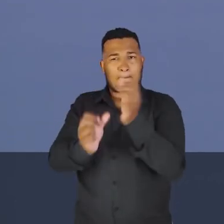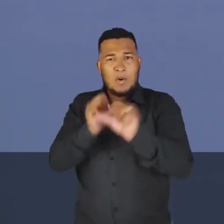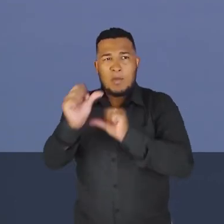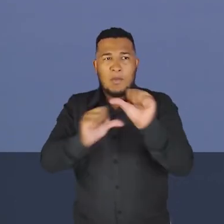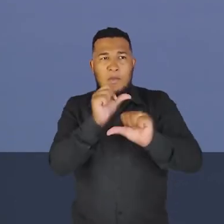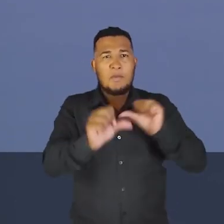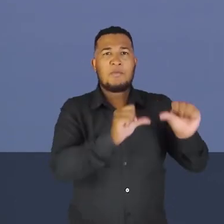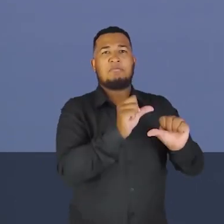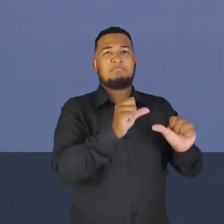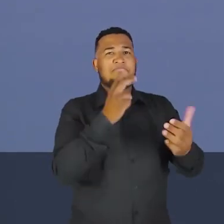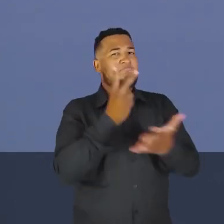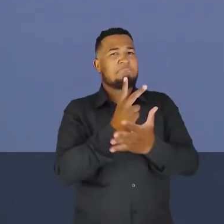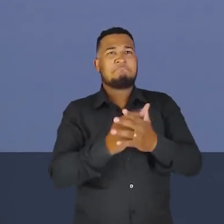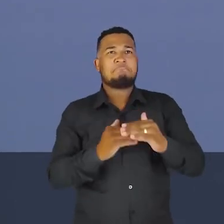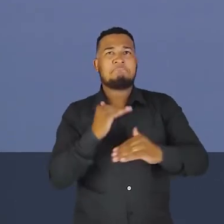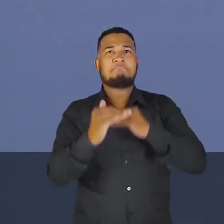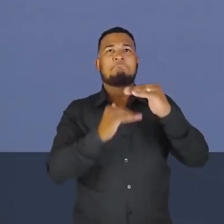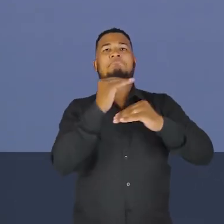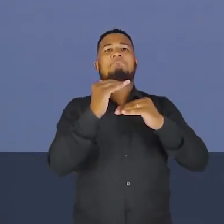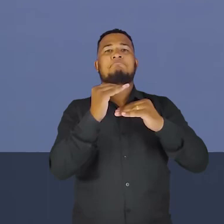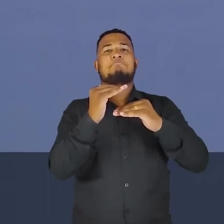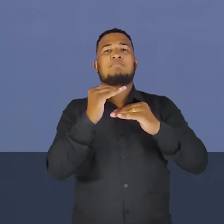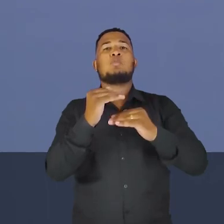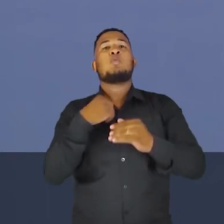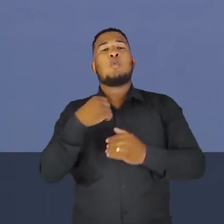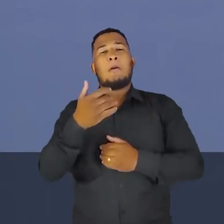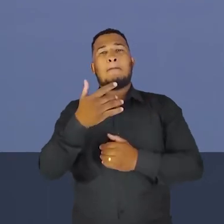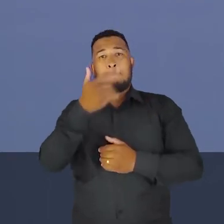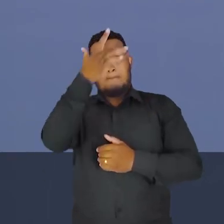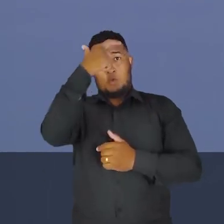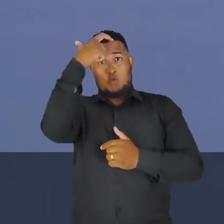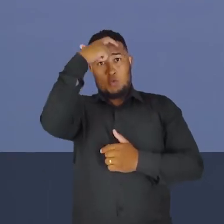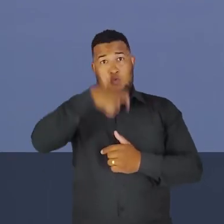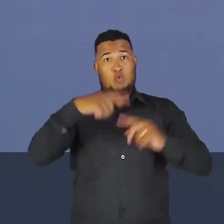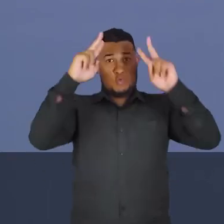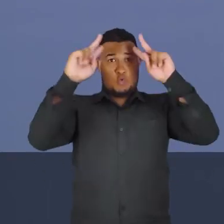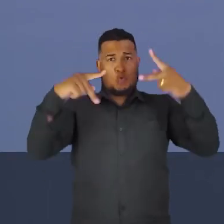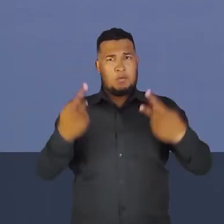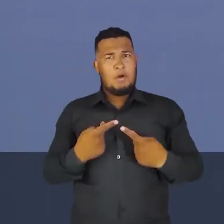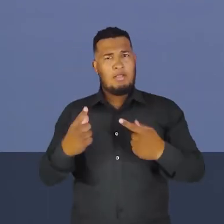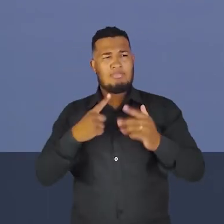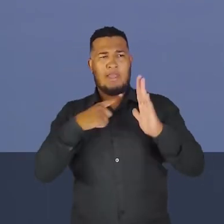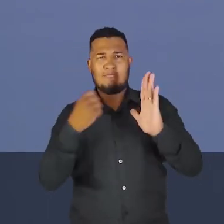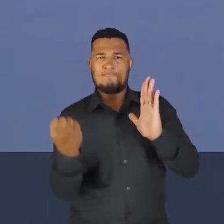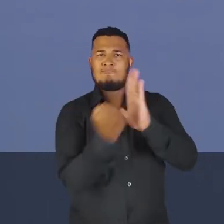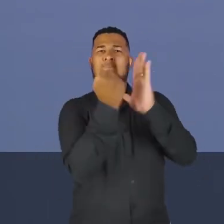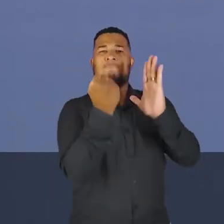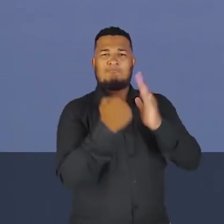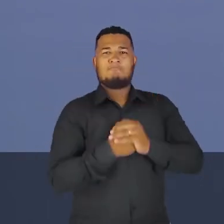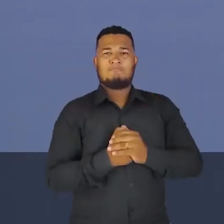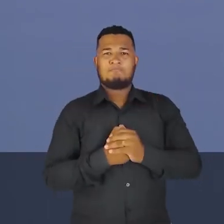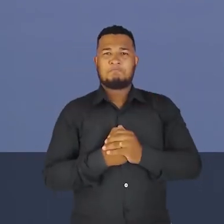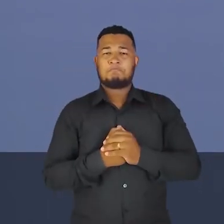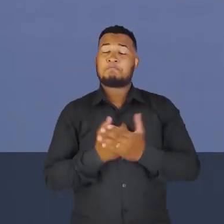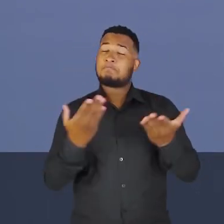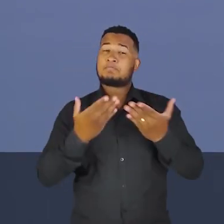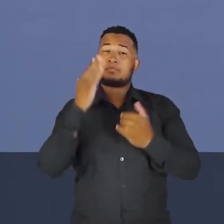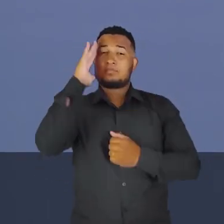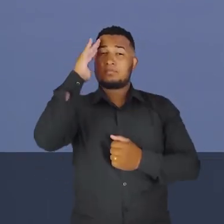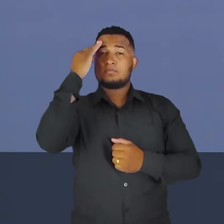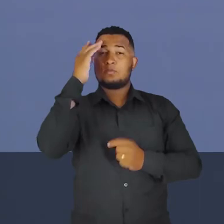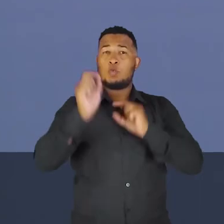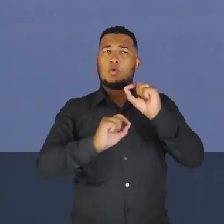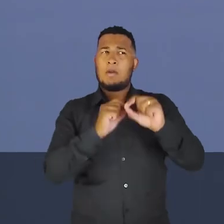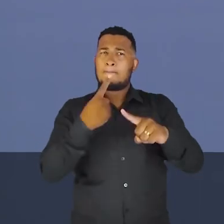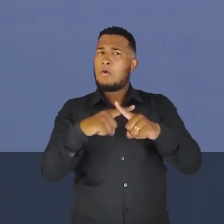cada expansão, a cada evolução, o homem vai deixando sua marca no planeta. Tá? E vamos entender então, por que ele deixa